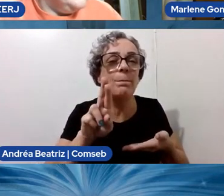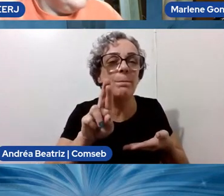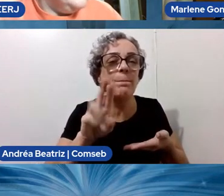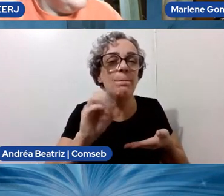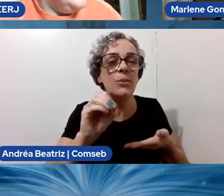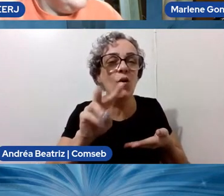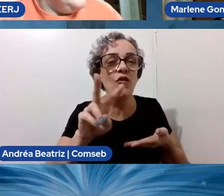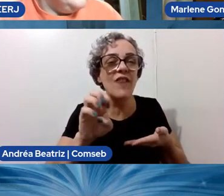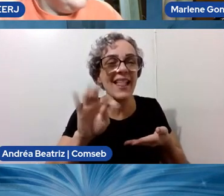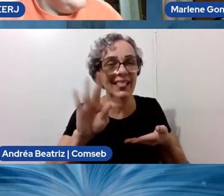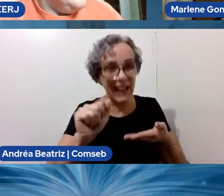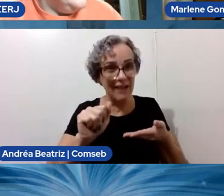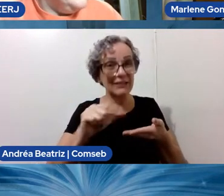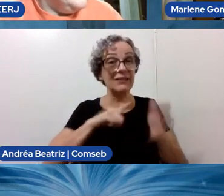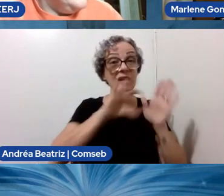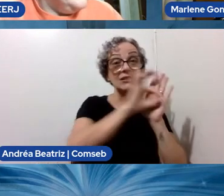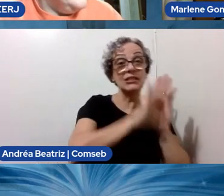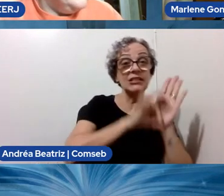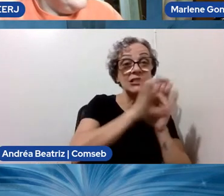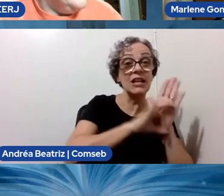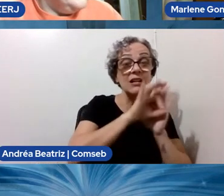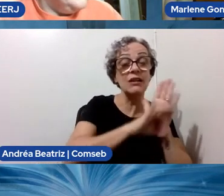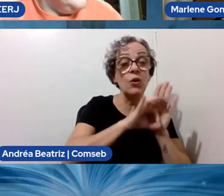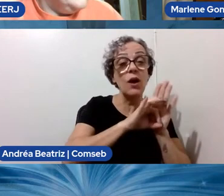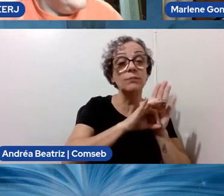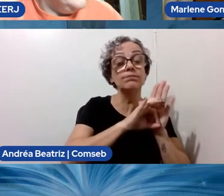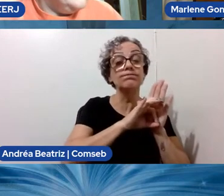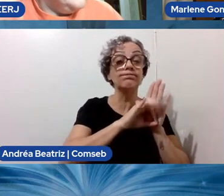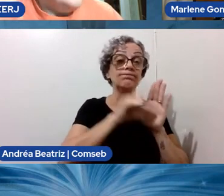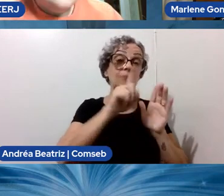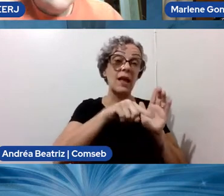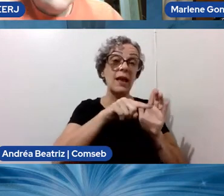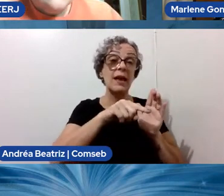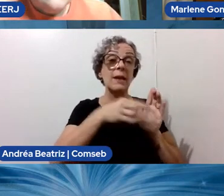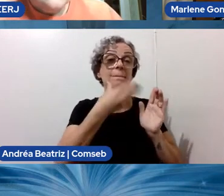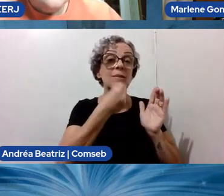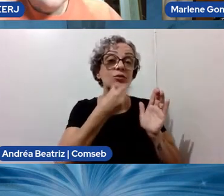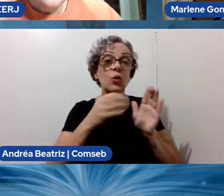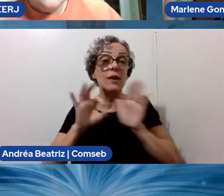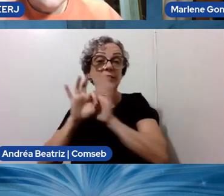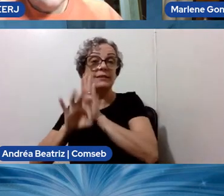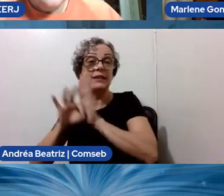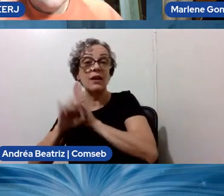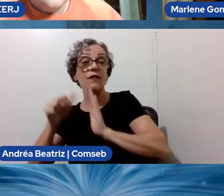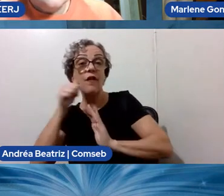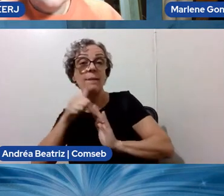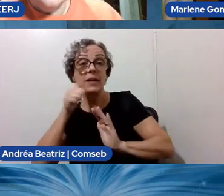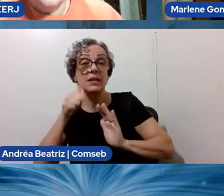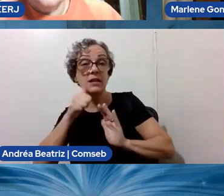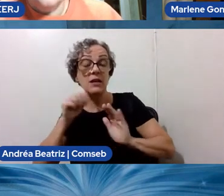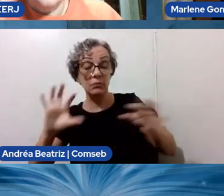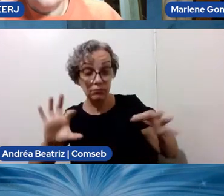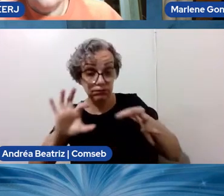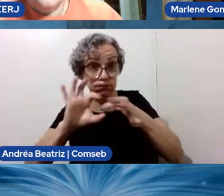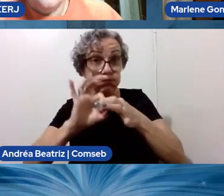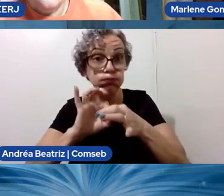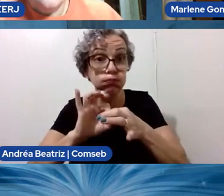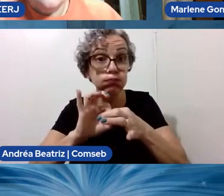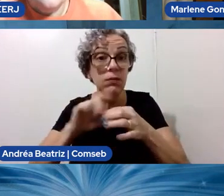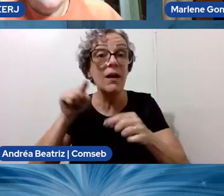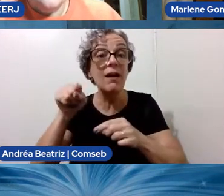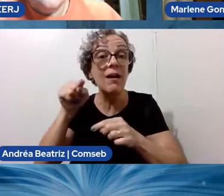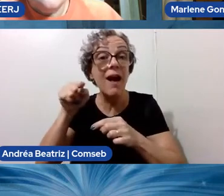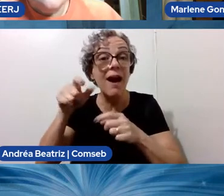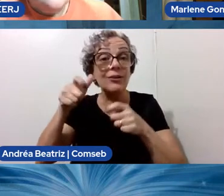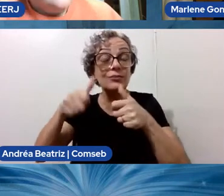e a célula feminina, que você une as duas no laboratório. Será que não vai gerar um espírito aí? Será